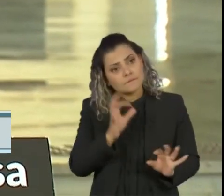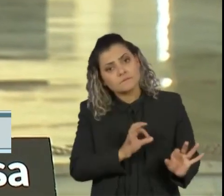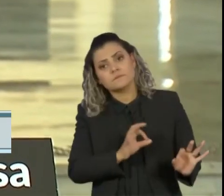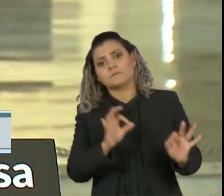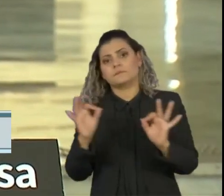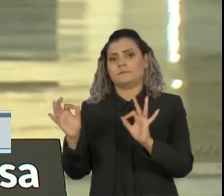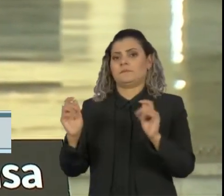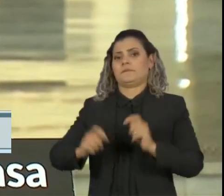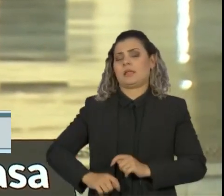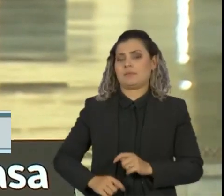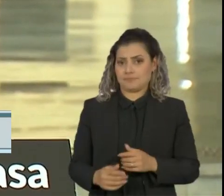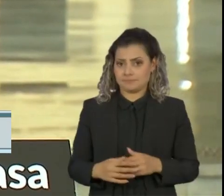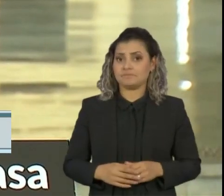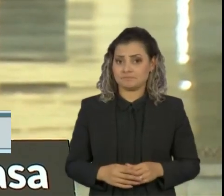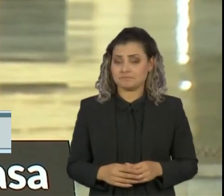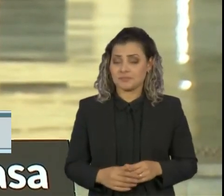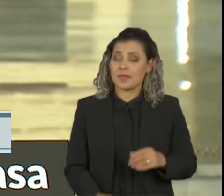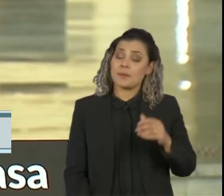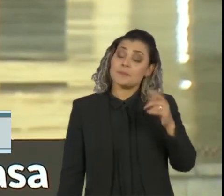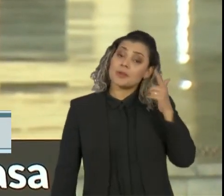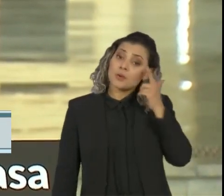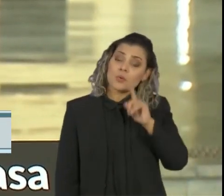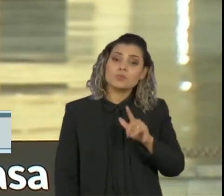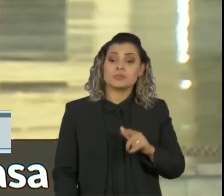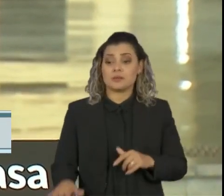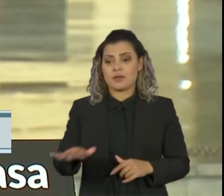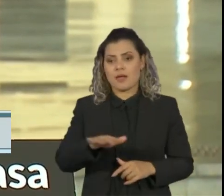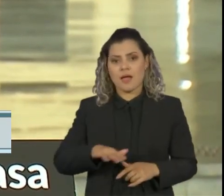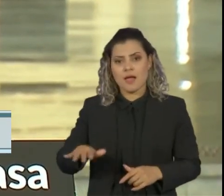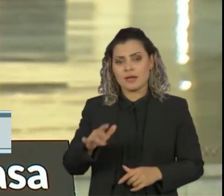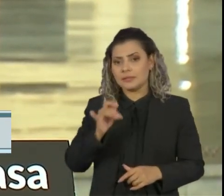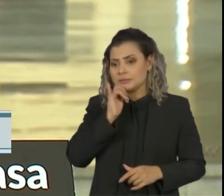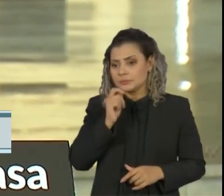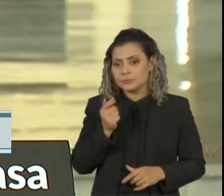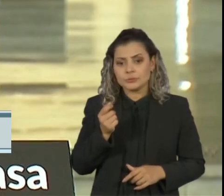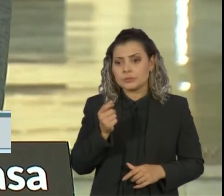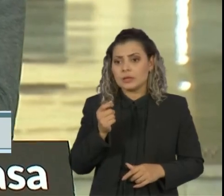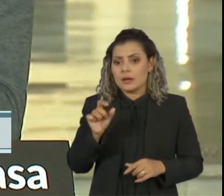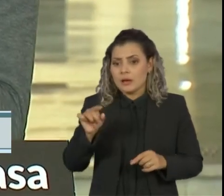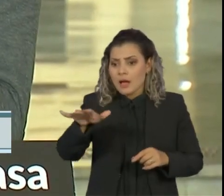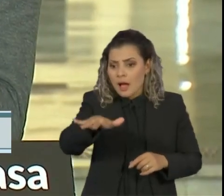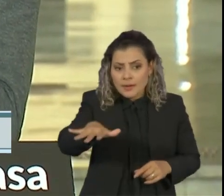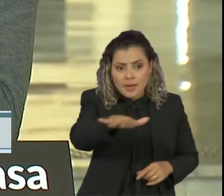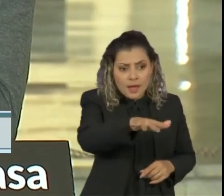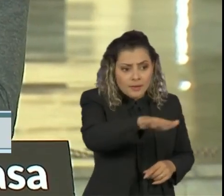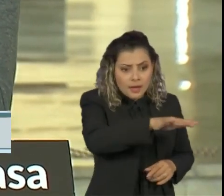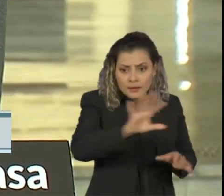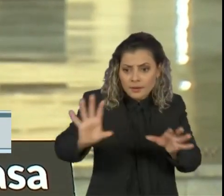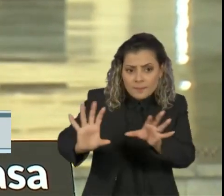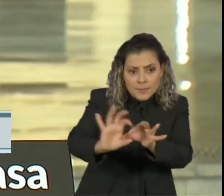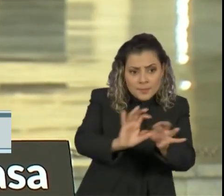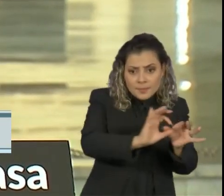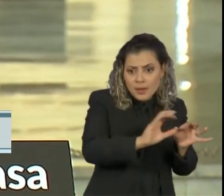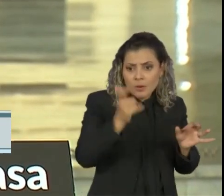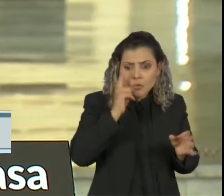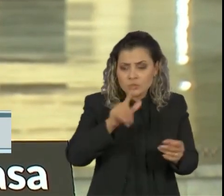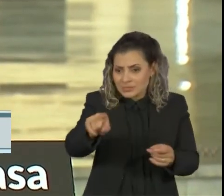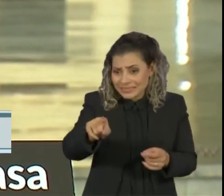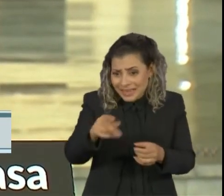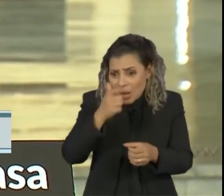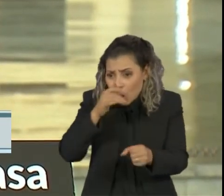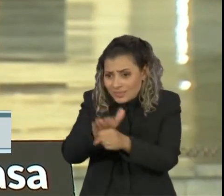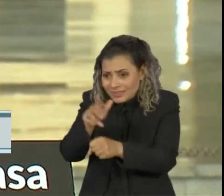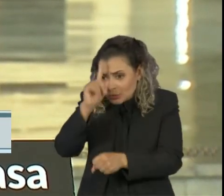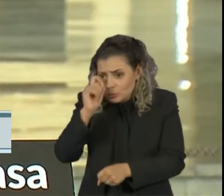e promover, dentro desse sistema de vasos comunicantes, a transferência de pacientes para